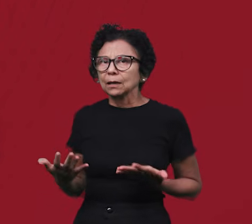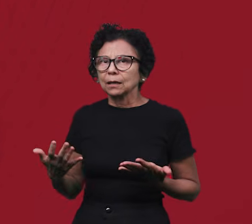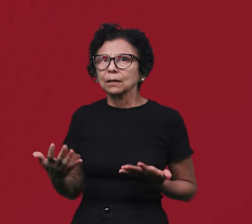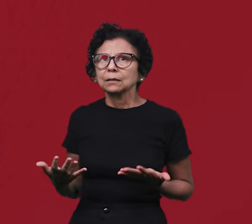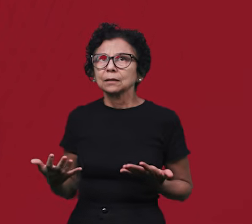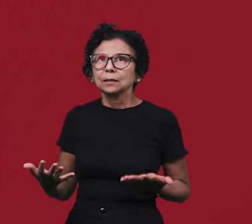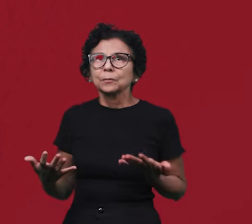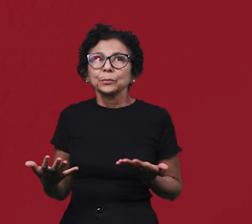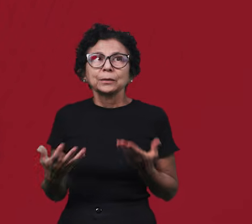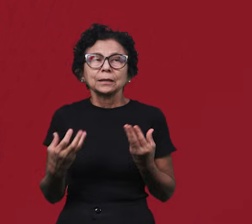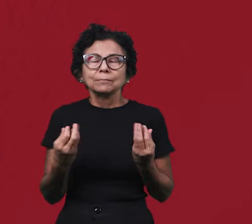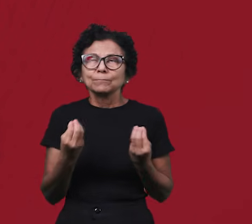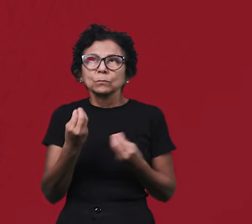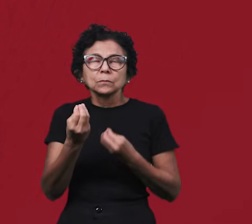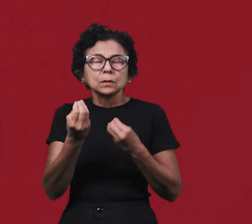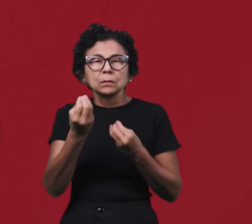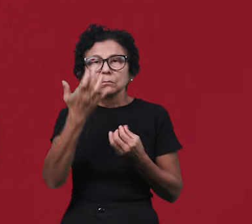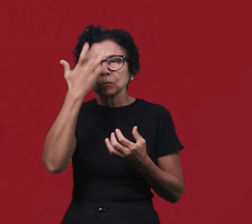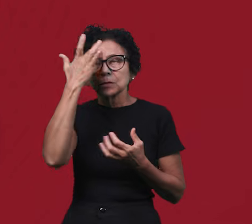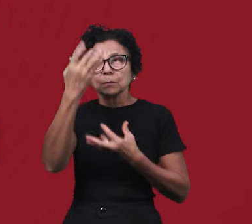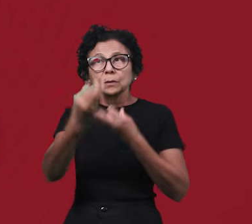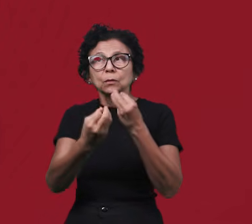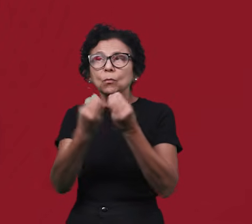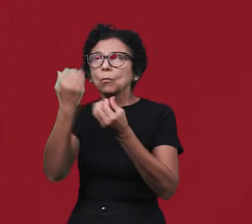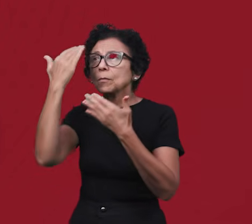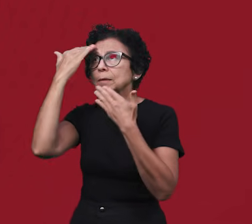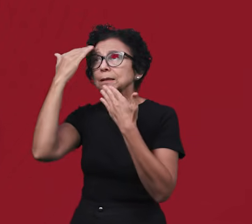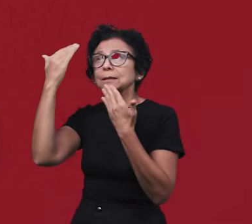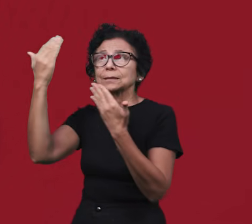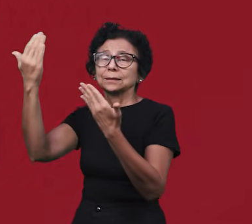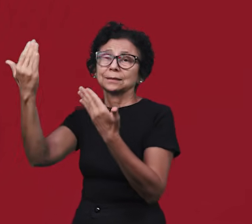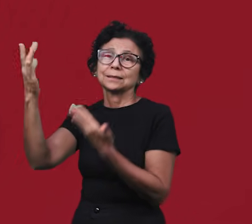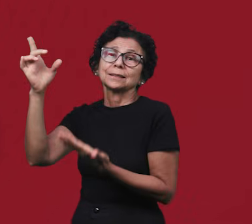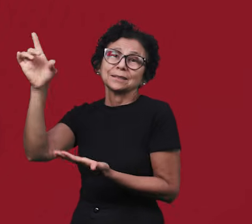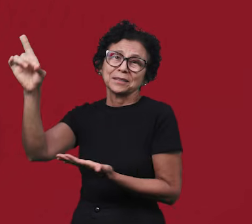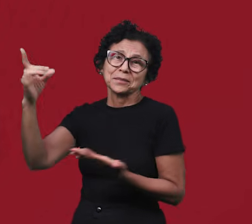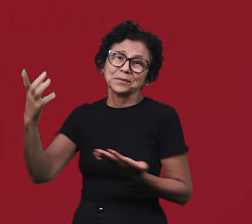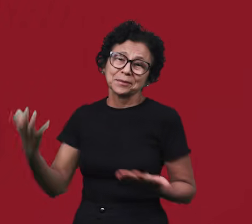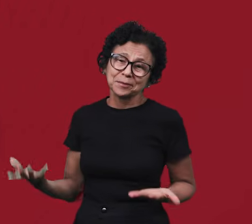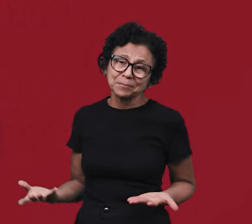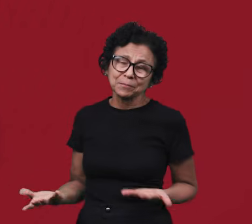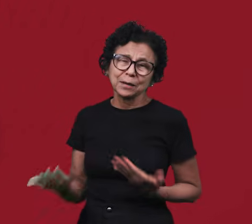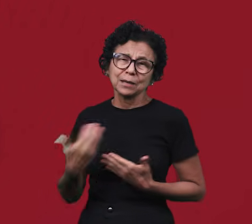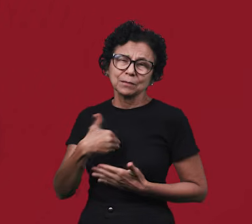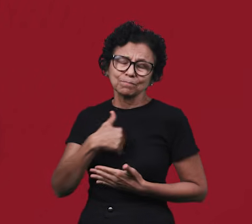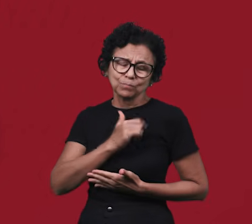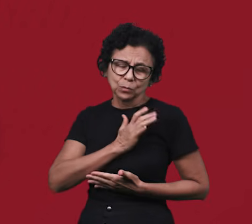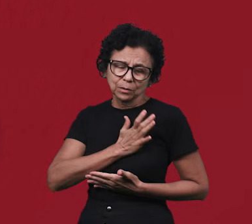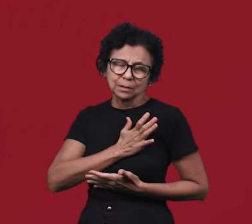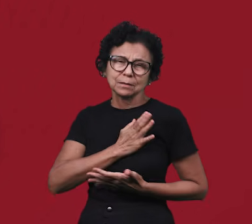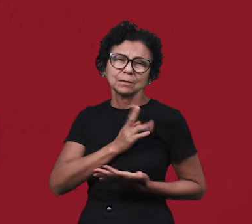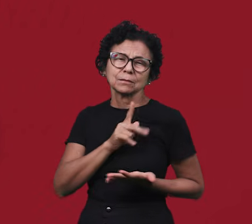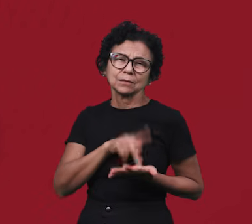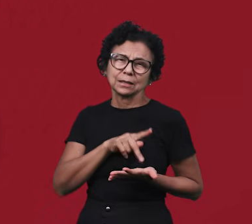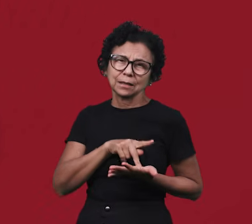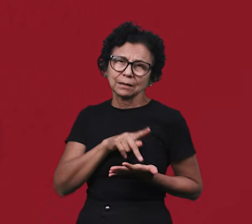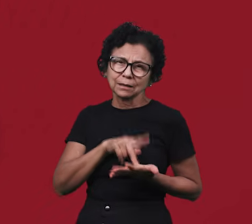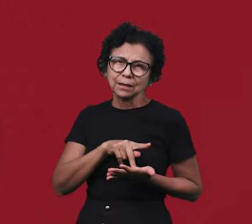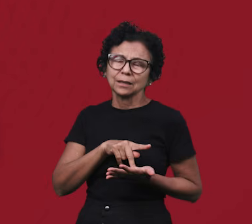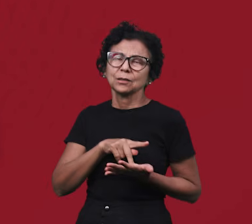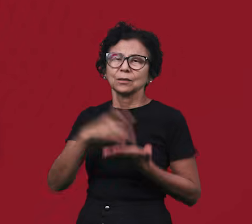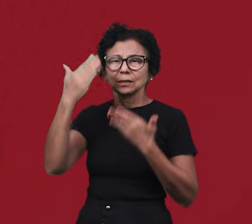significado do tanto que o nosso Deus merece. Mas é a que nós temos, né? a gratidão a esse Deus